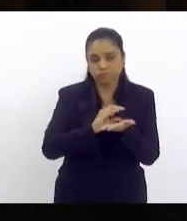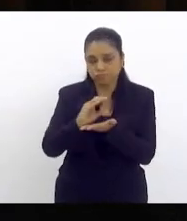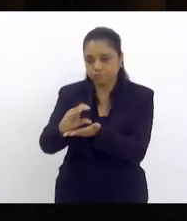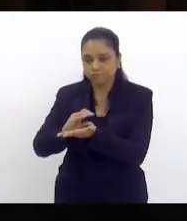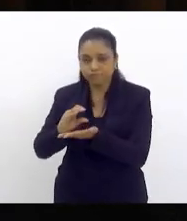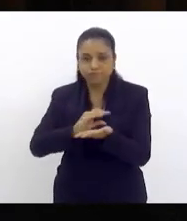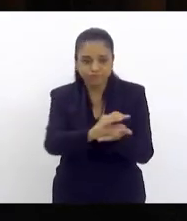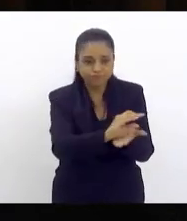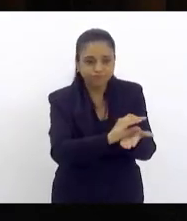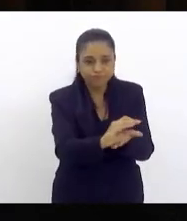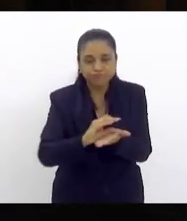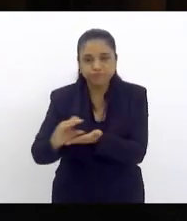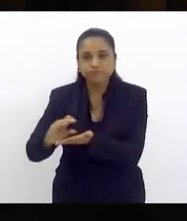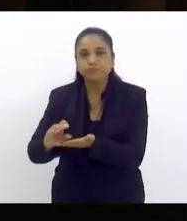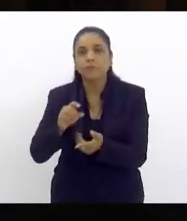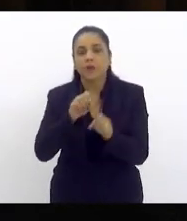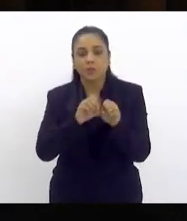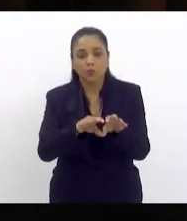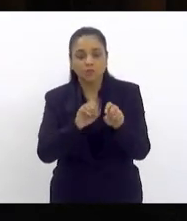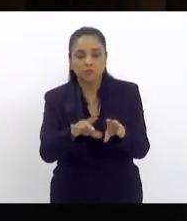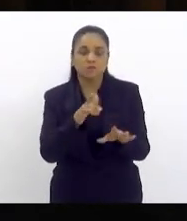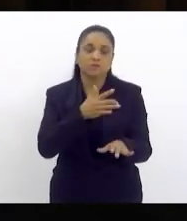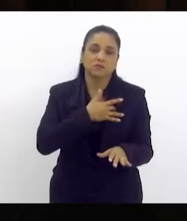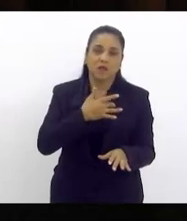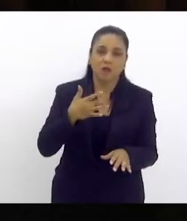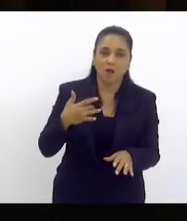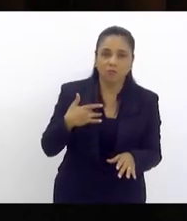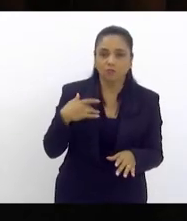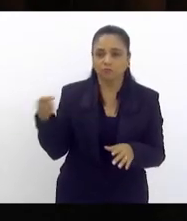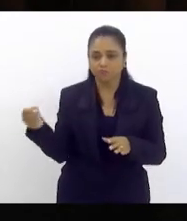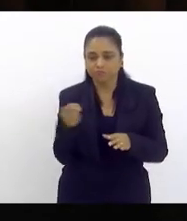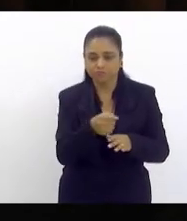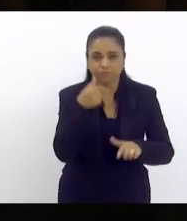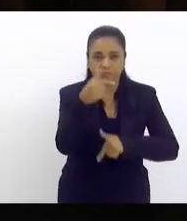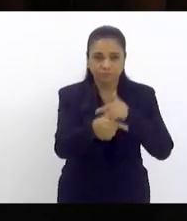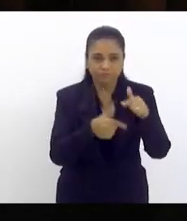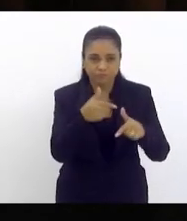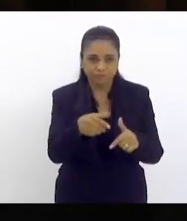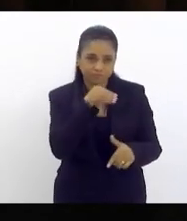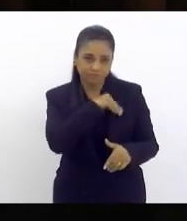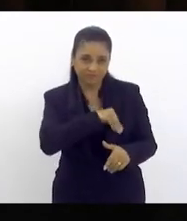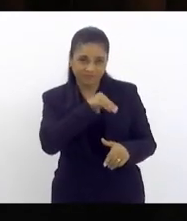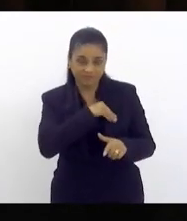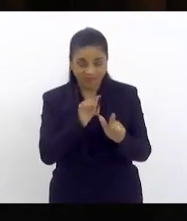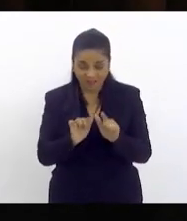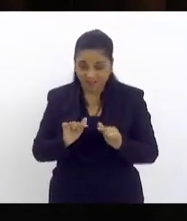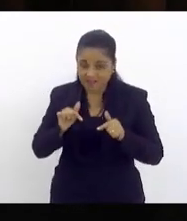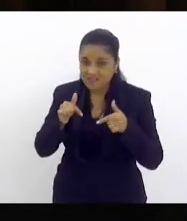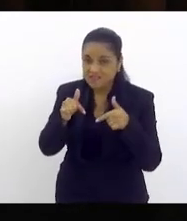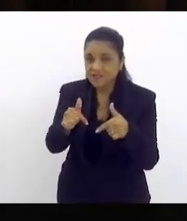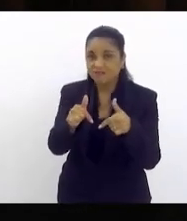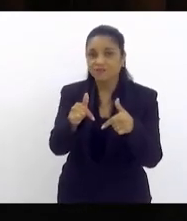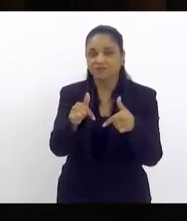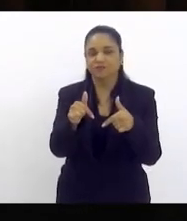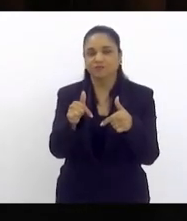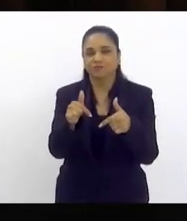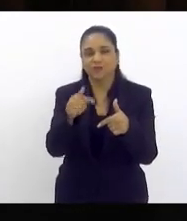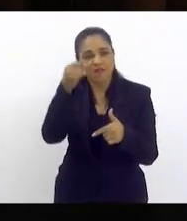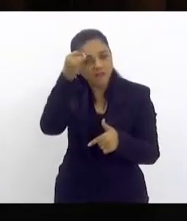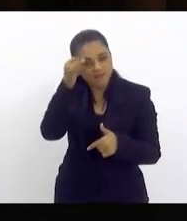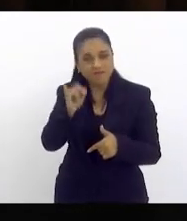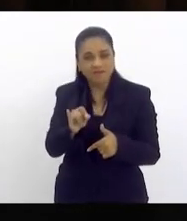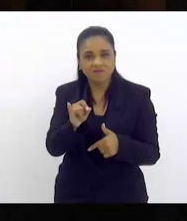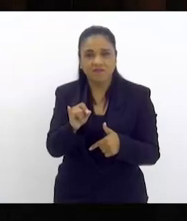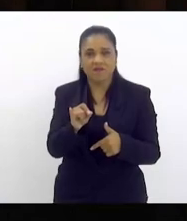educação, para a saúde, para a produção de emprego e renda, para ações para coibir toda